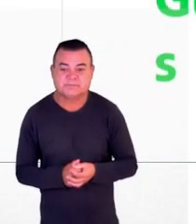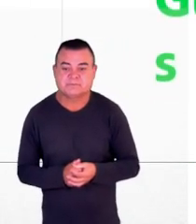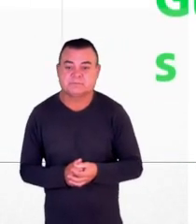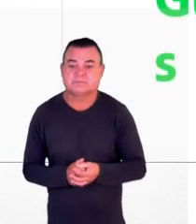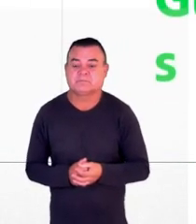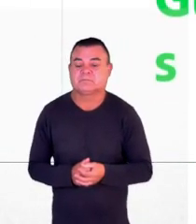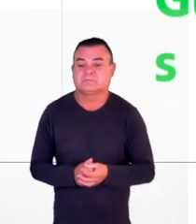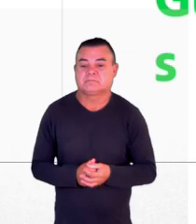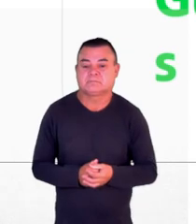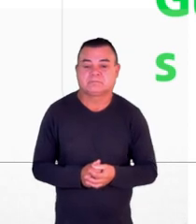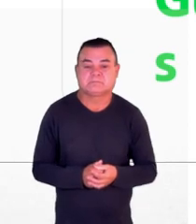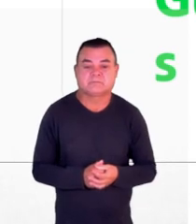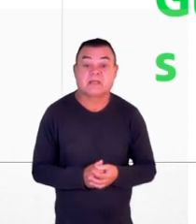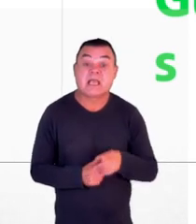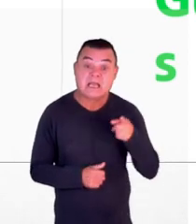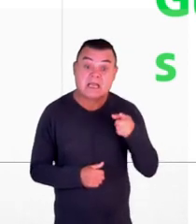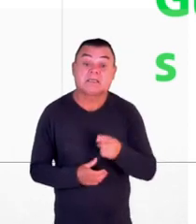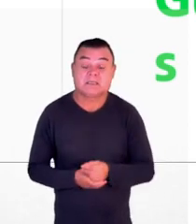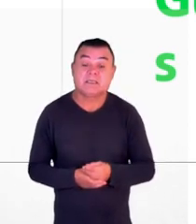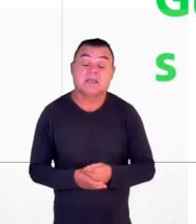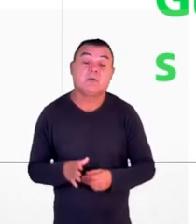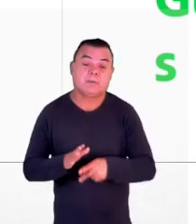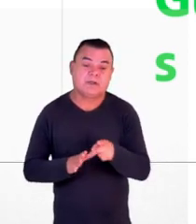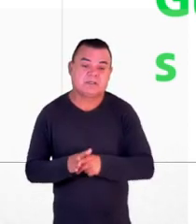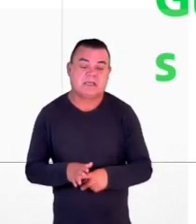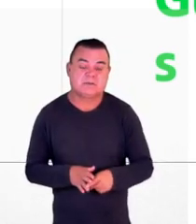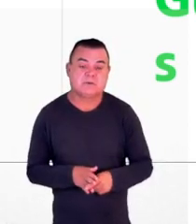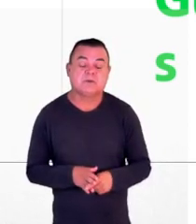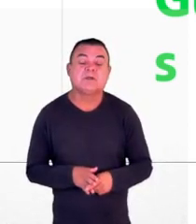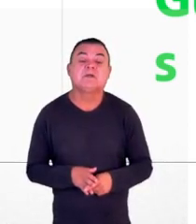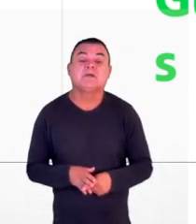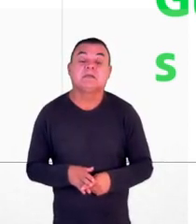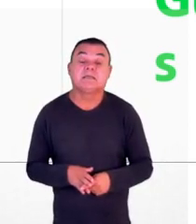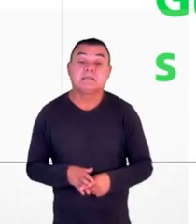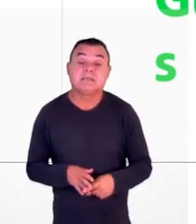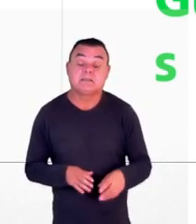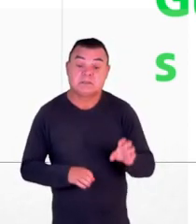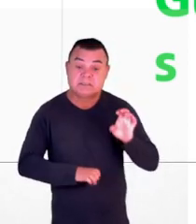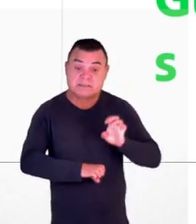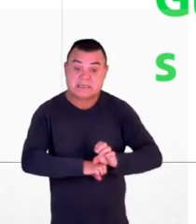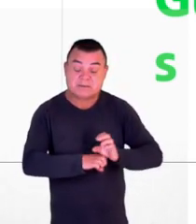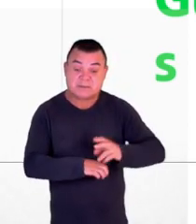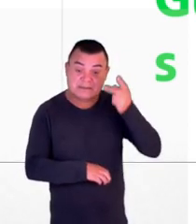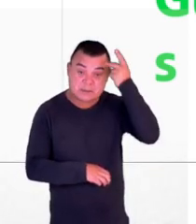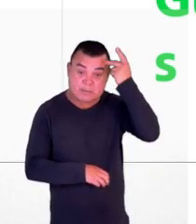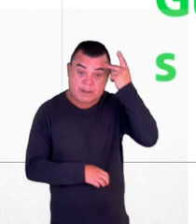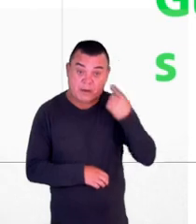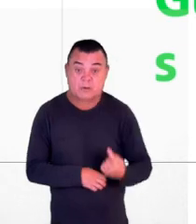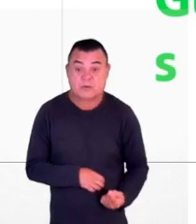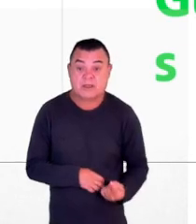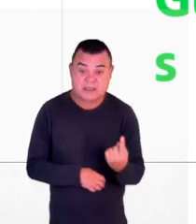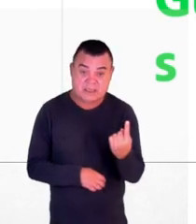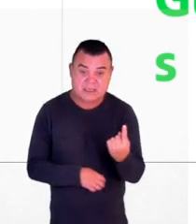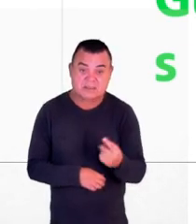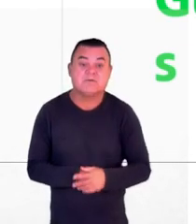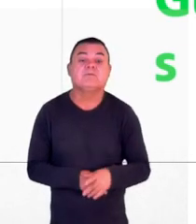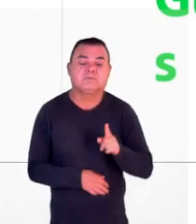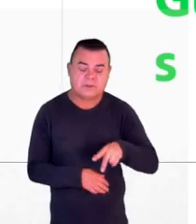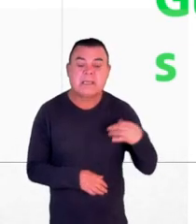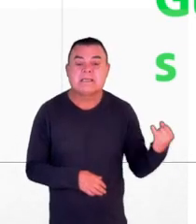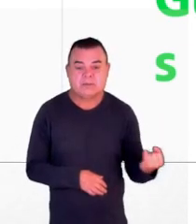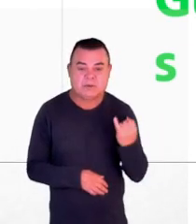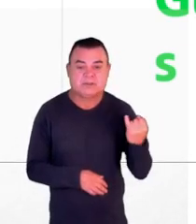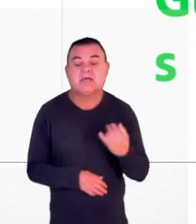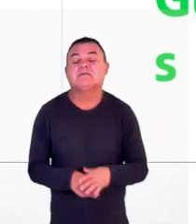aqui é uma ação em São Paulo na periferia de São Paulo e essa ação foi muito relevante também do ponto de vista das